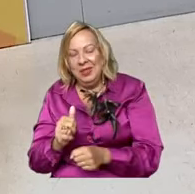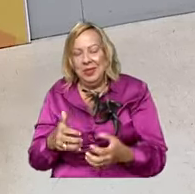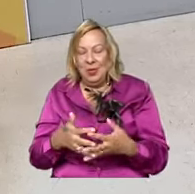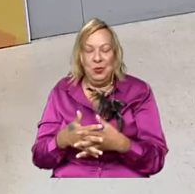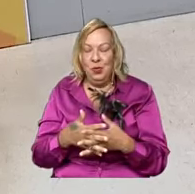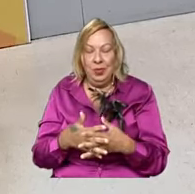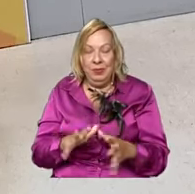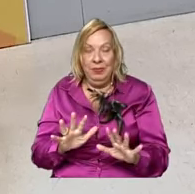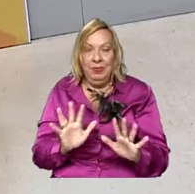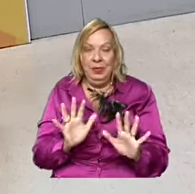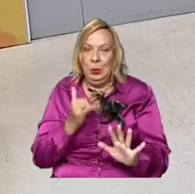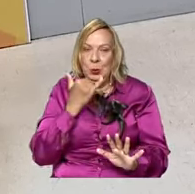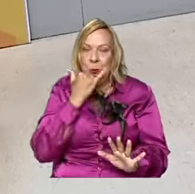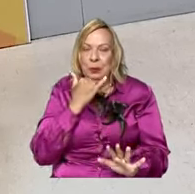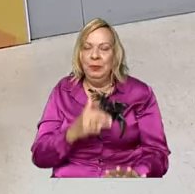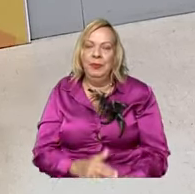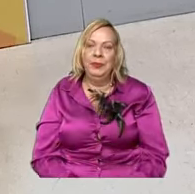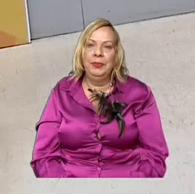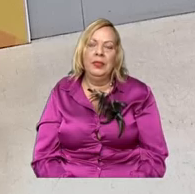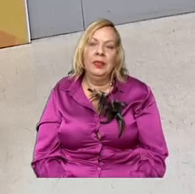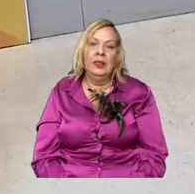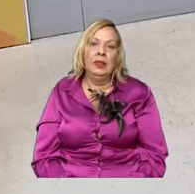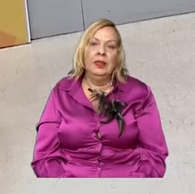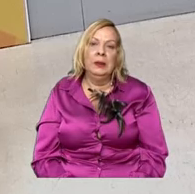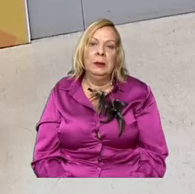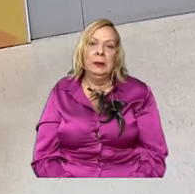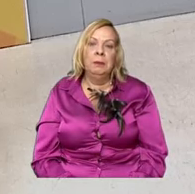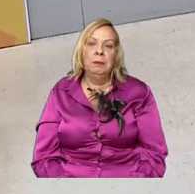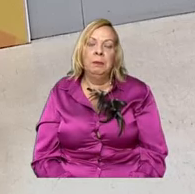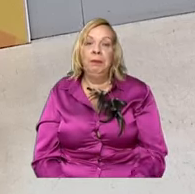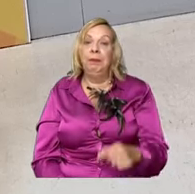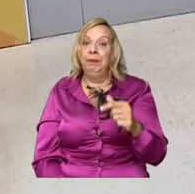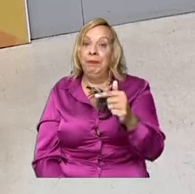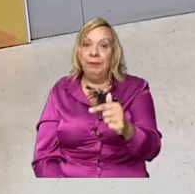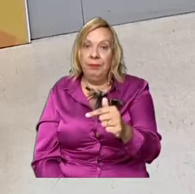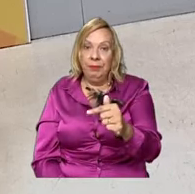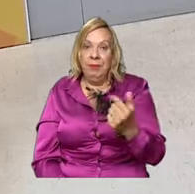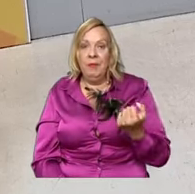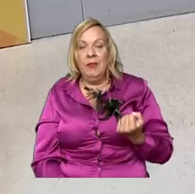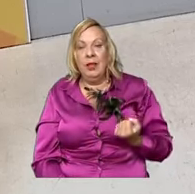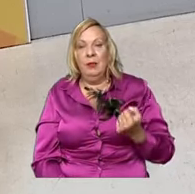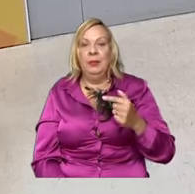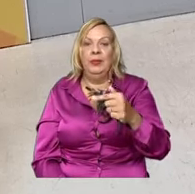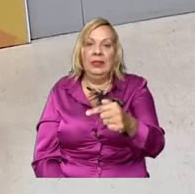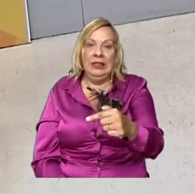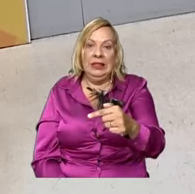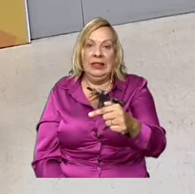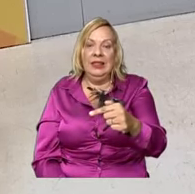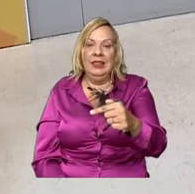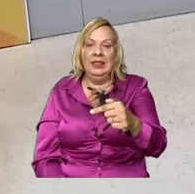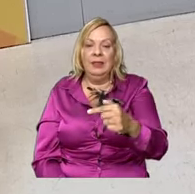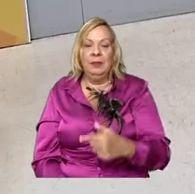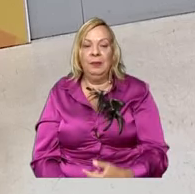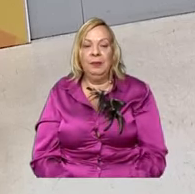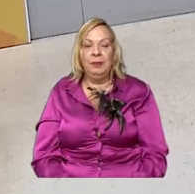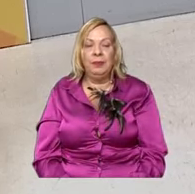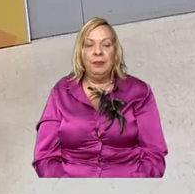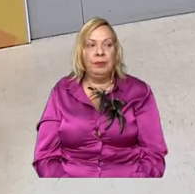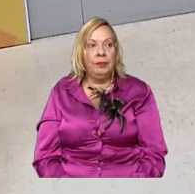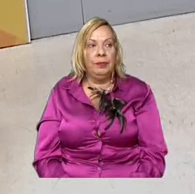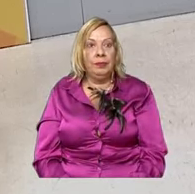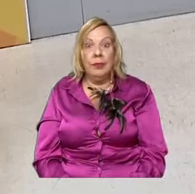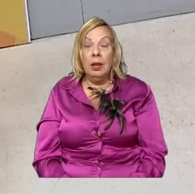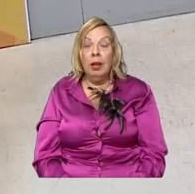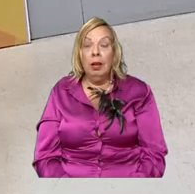isso? Agora, olha a bola de número 7. Marque aí no seu título